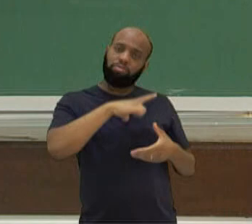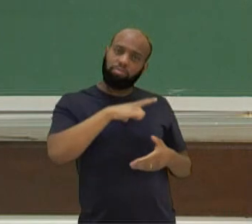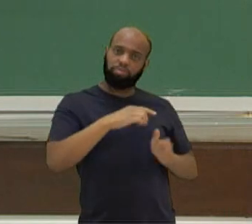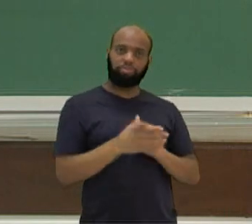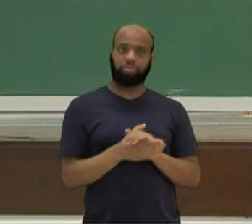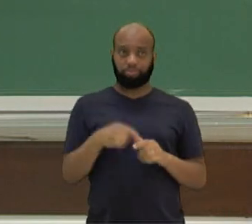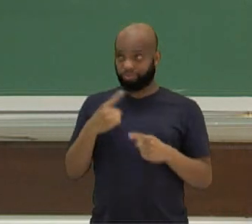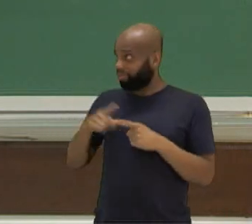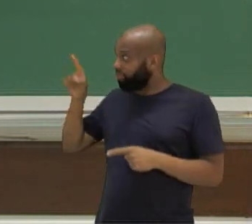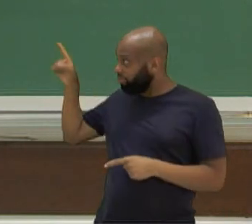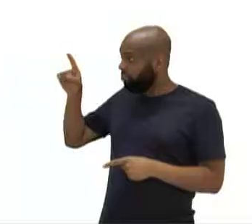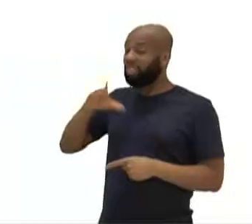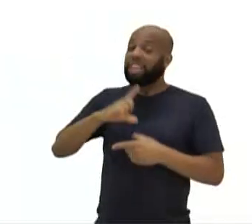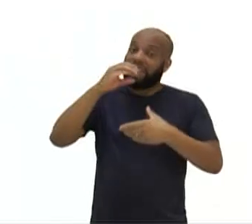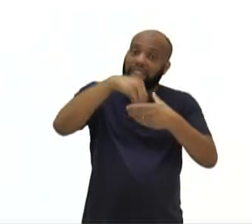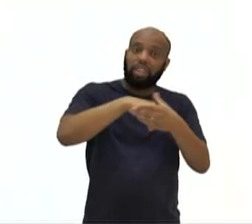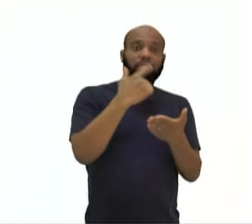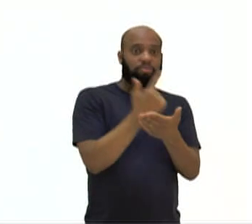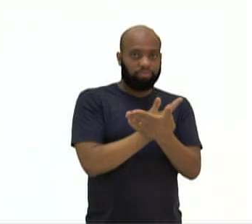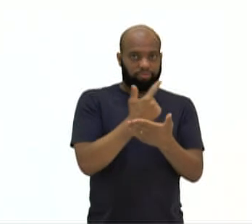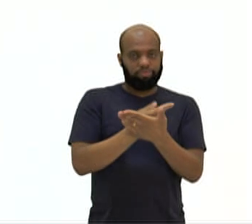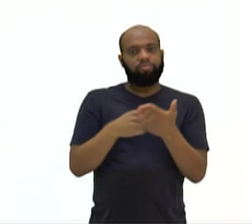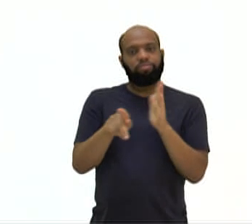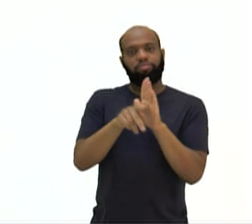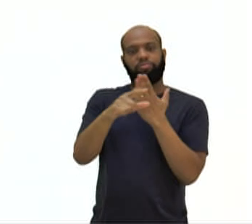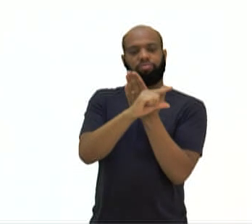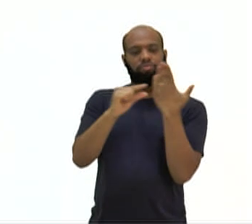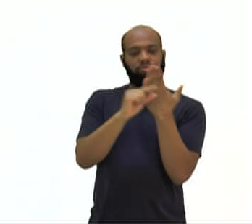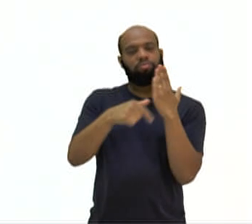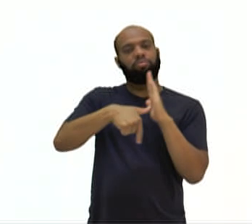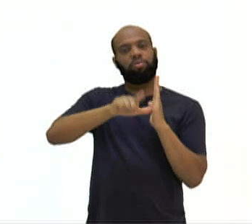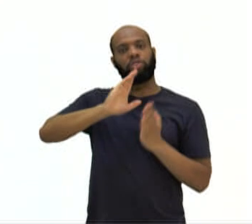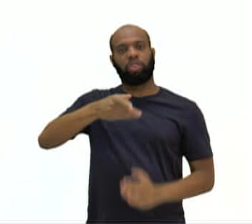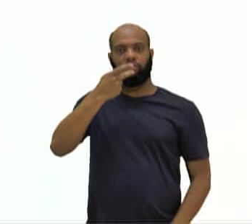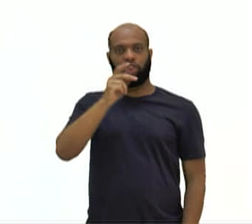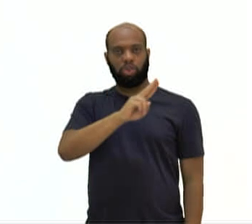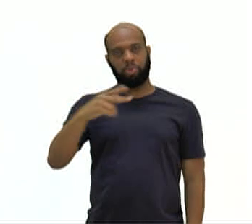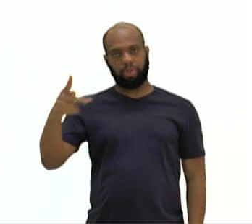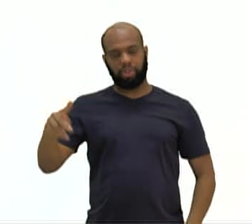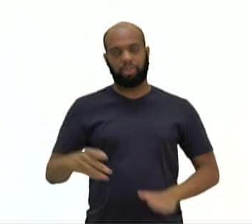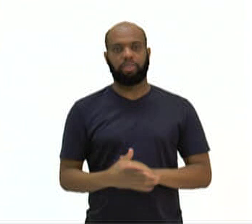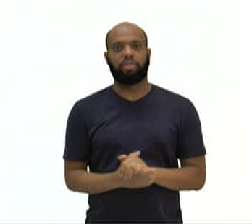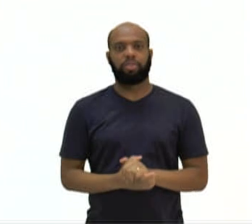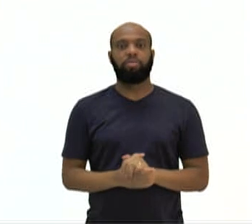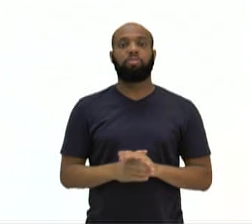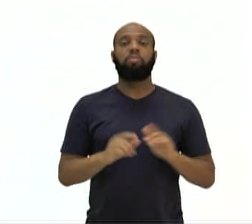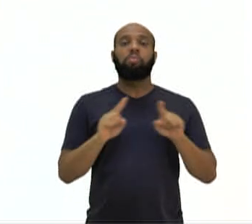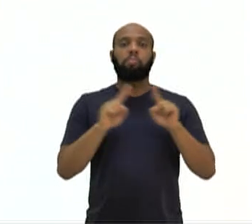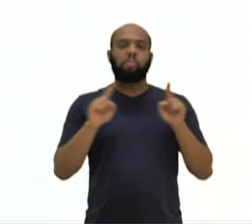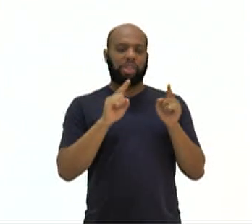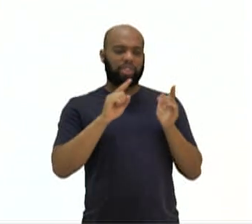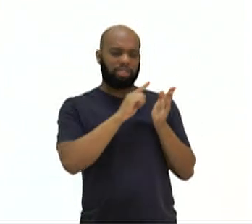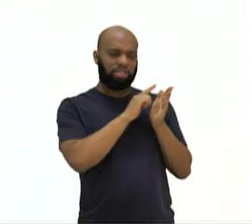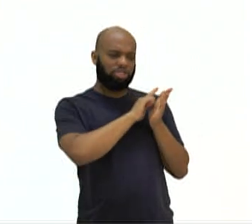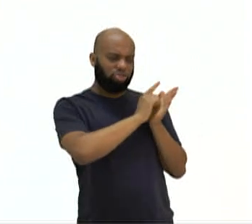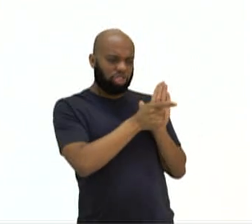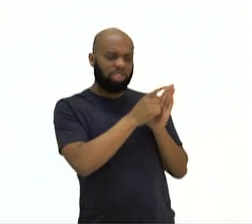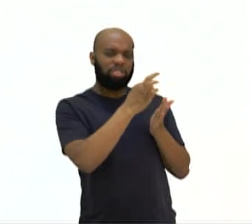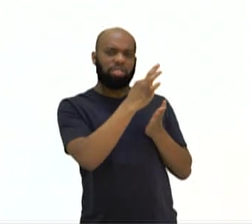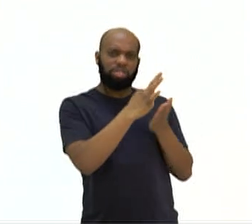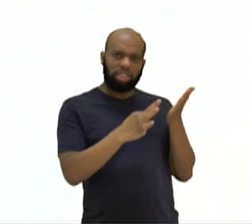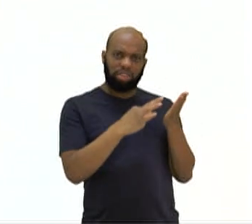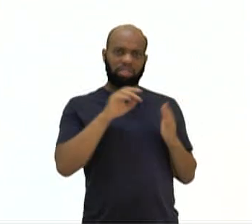crônica, que ela está num livro do Luiz Fernando Veríssimo. E a crônica, tem vários tipos de crônica. Tem